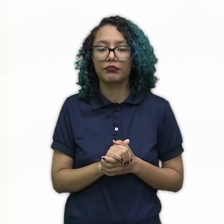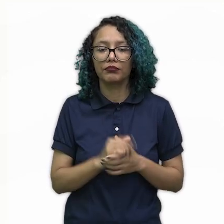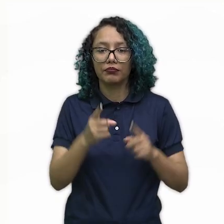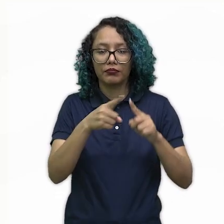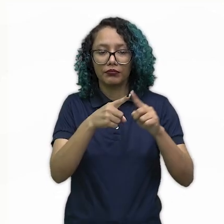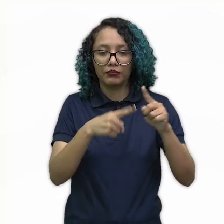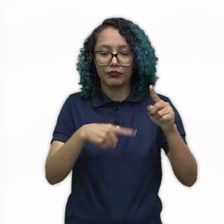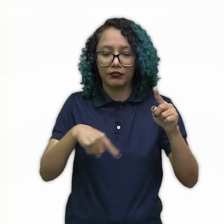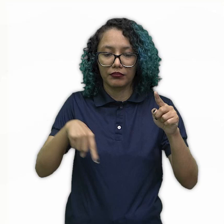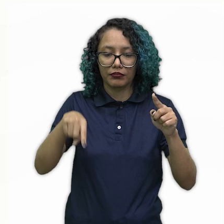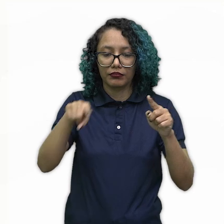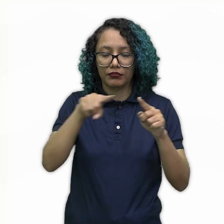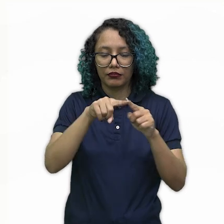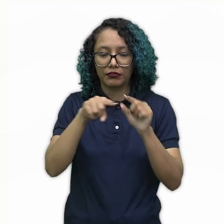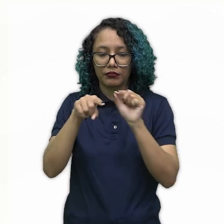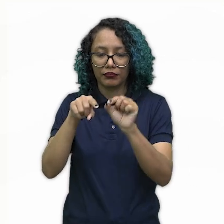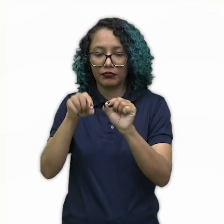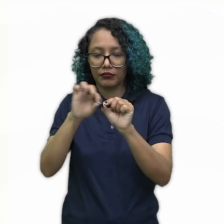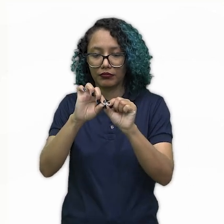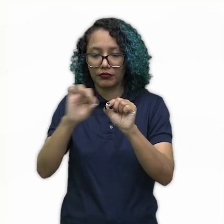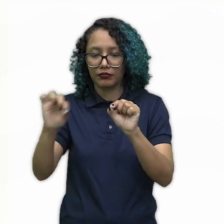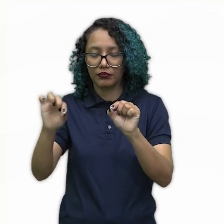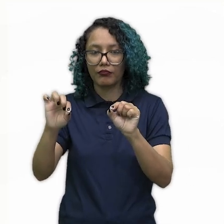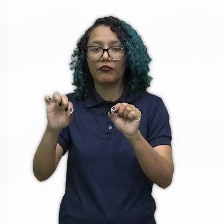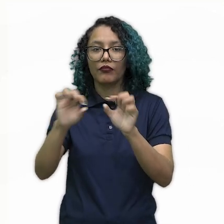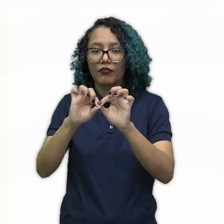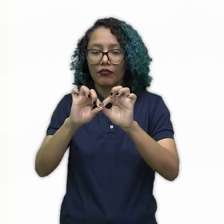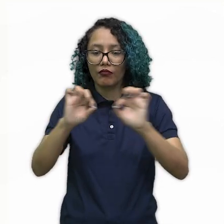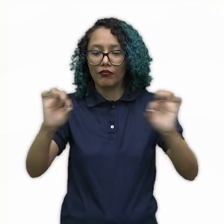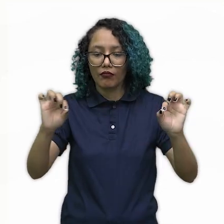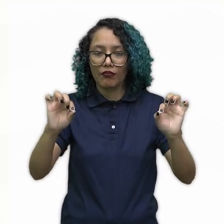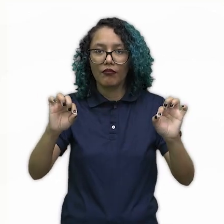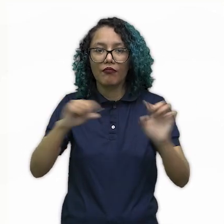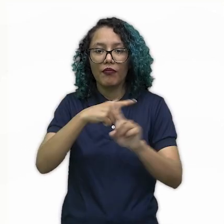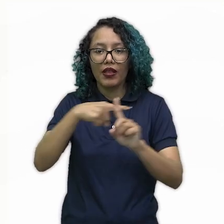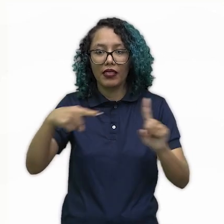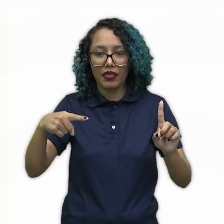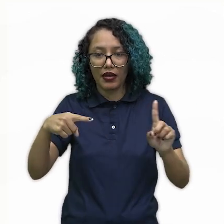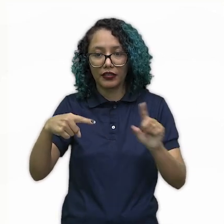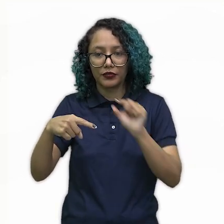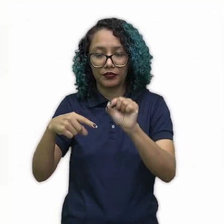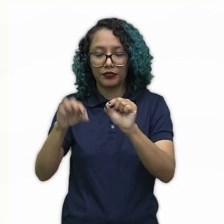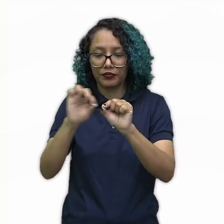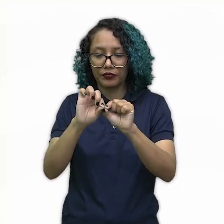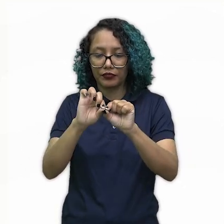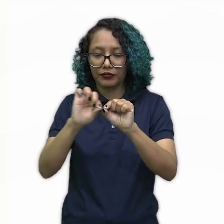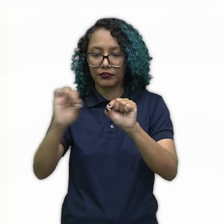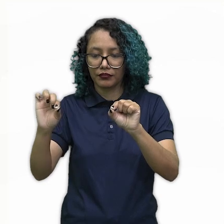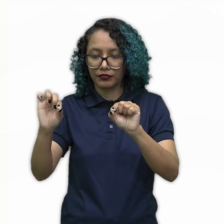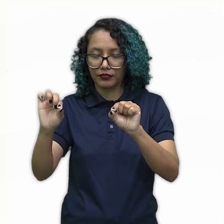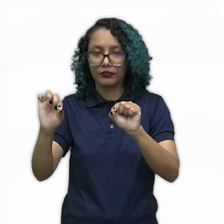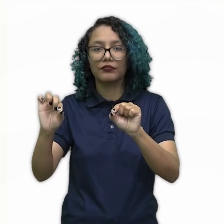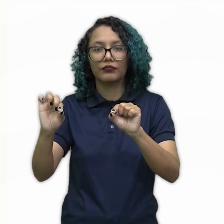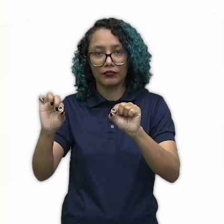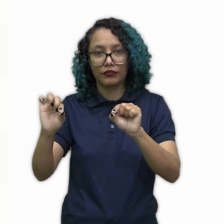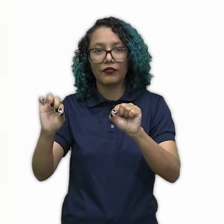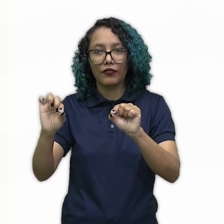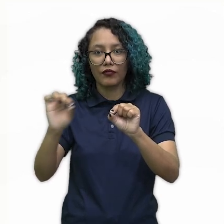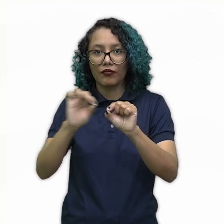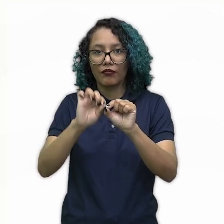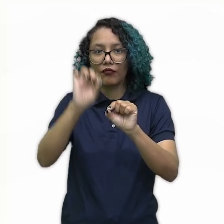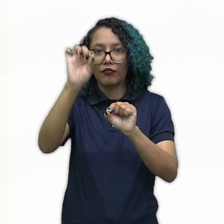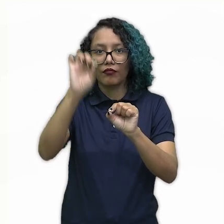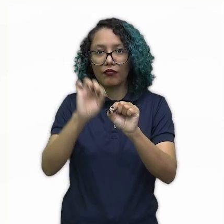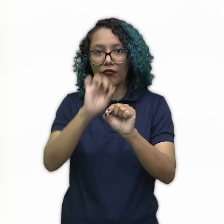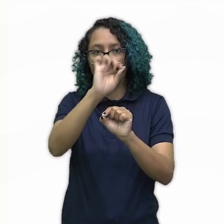exatamente a metade do diâmetro. Se eu sair ali do centro e ir para uma das bordas, ali eu